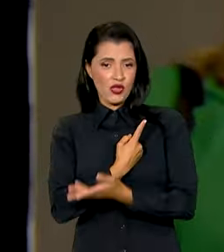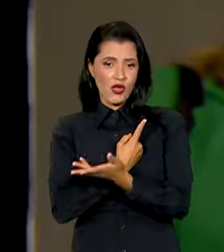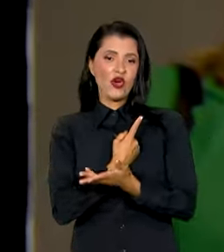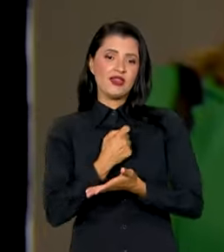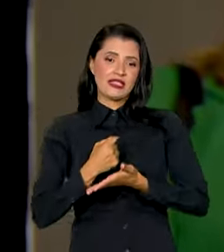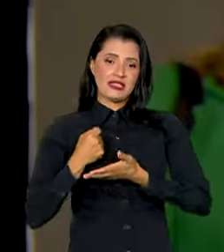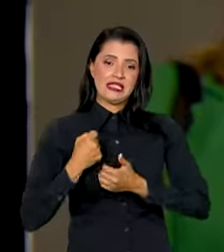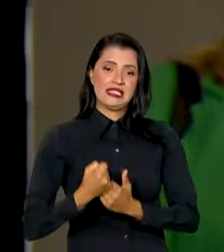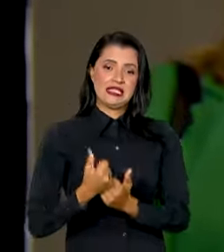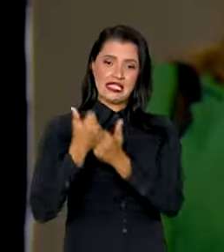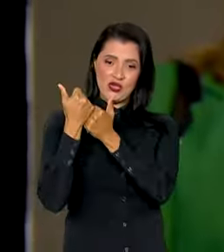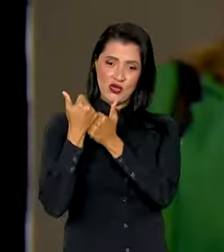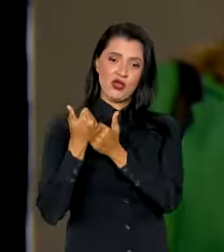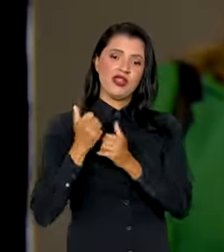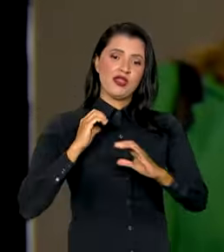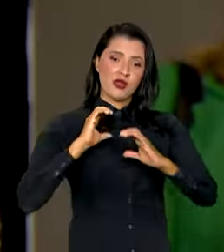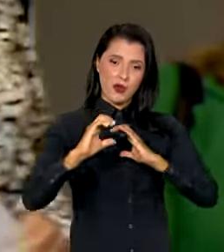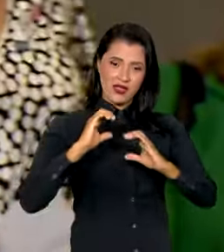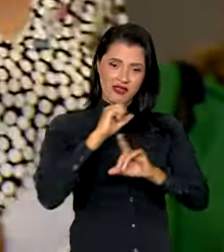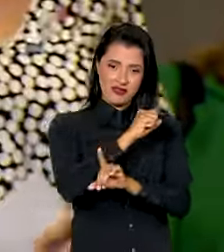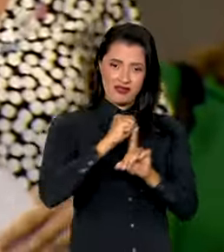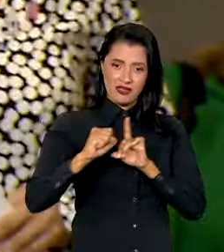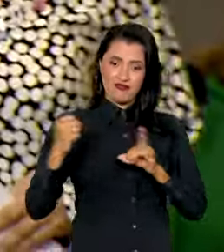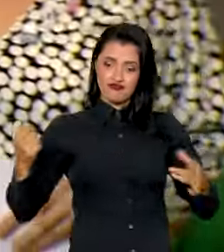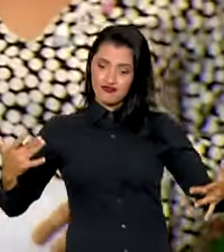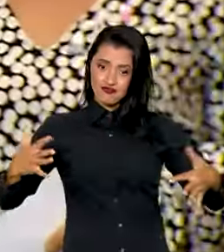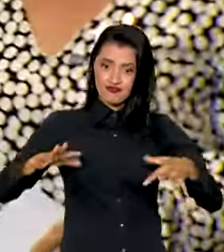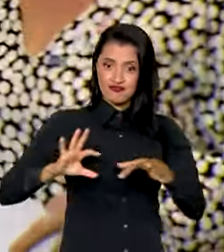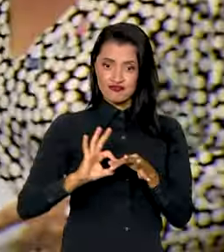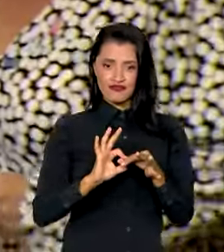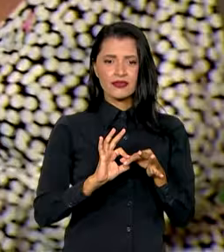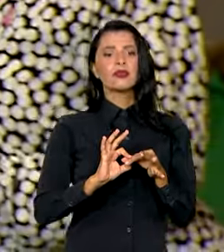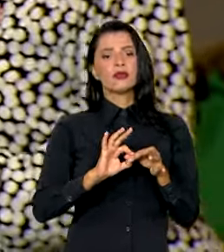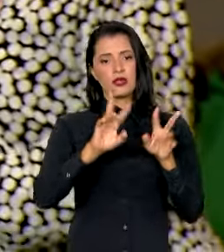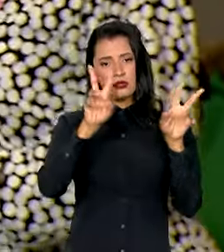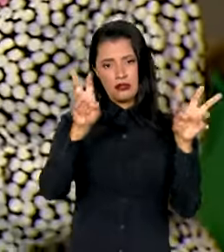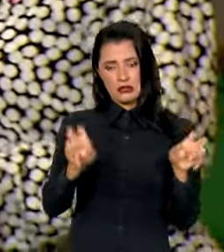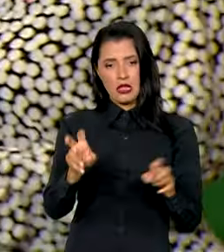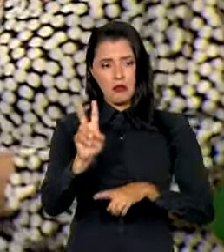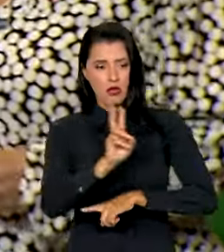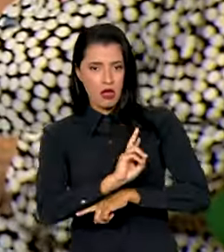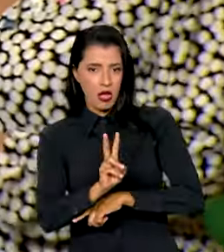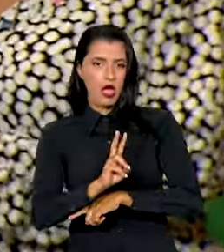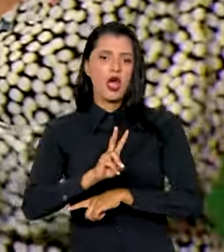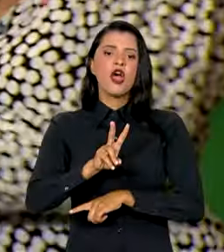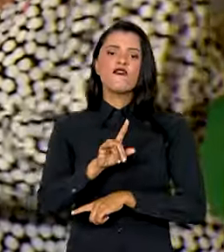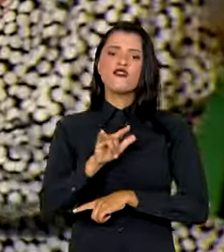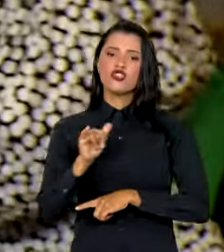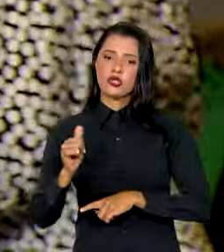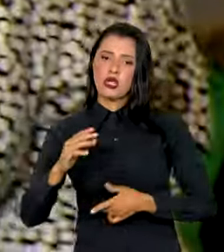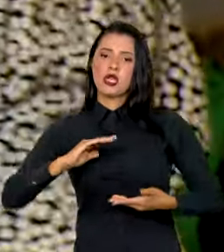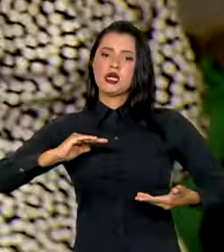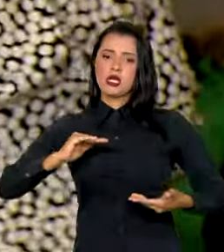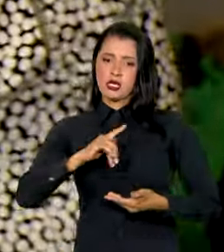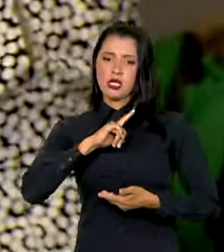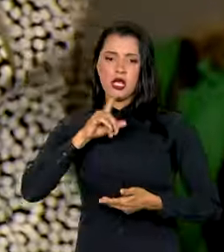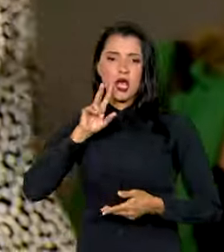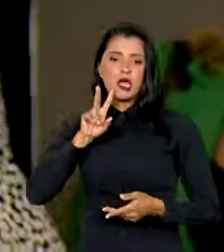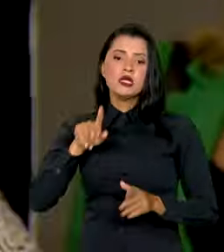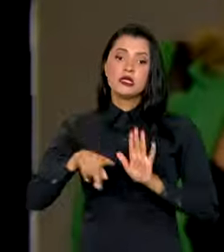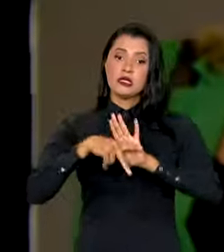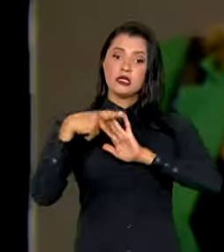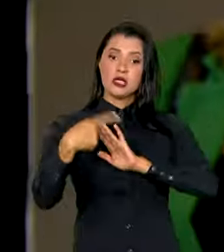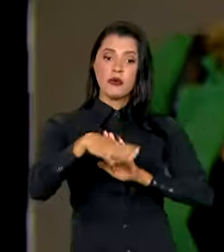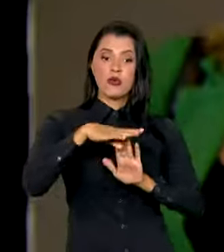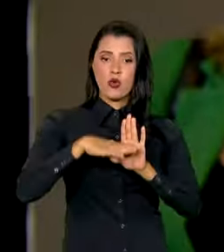assessoria de comunicação social se uniu a toda a pauta da vigilância ao Programa Nacional de Imunizações. Então, realmente